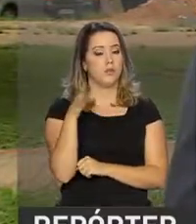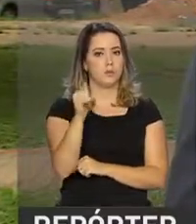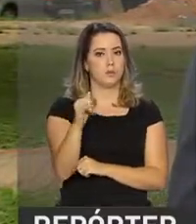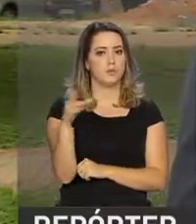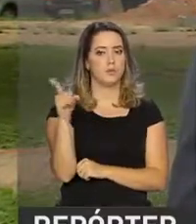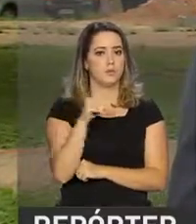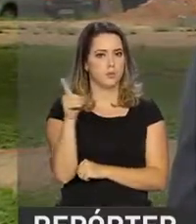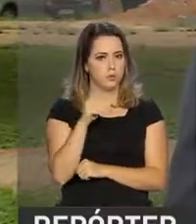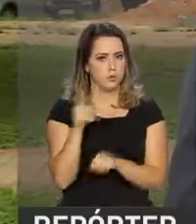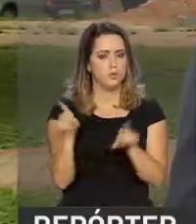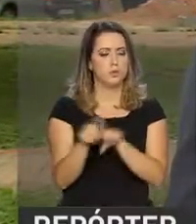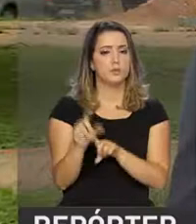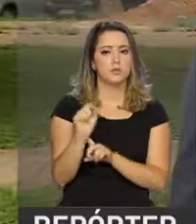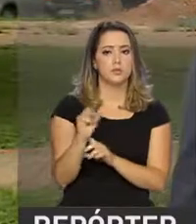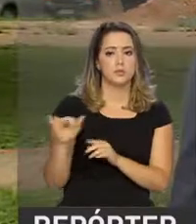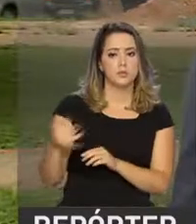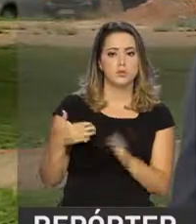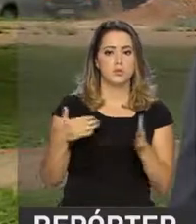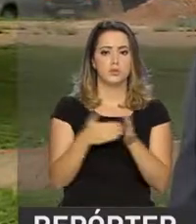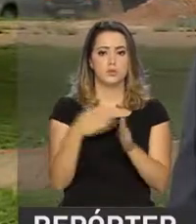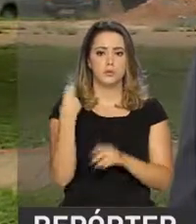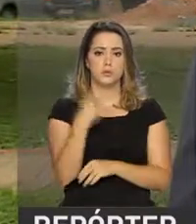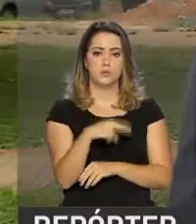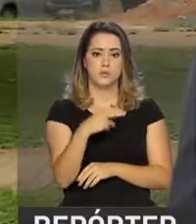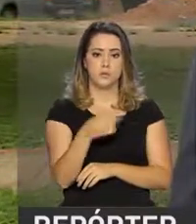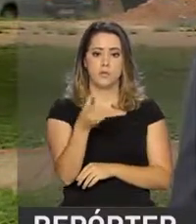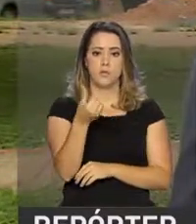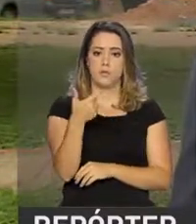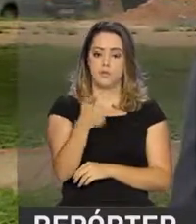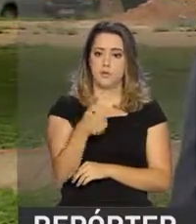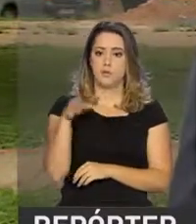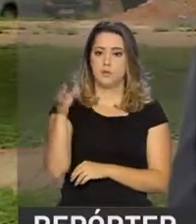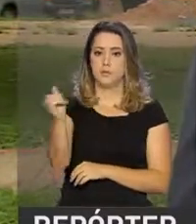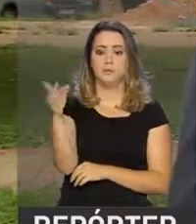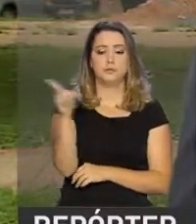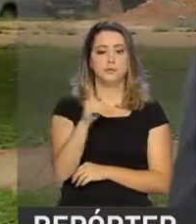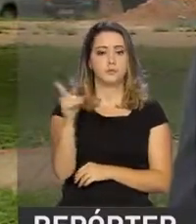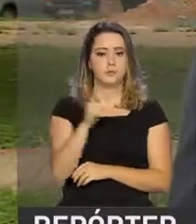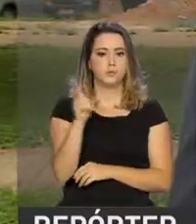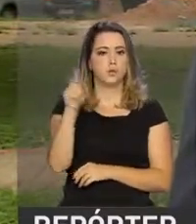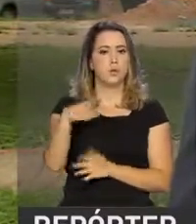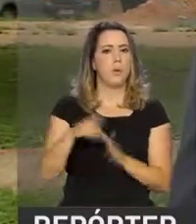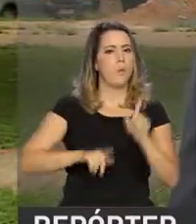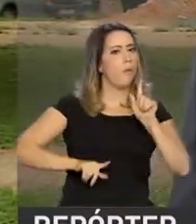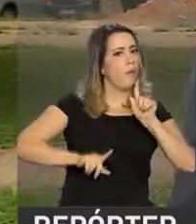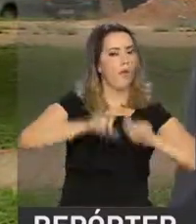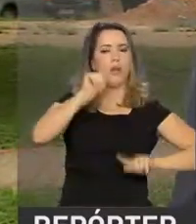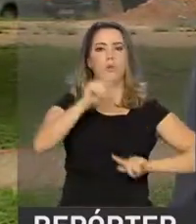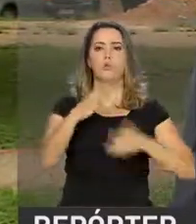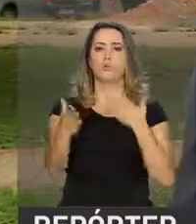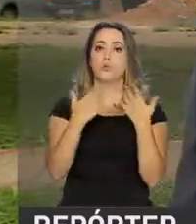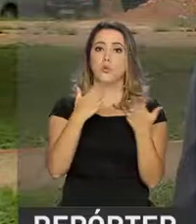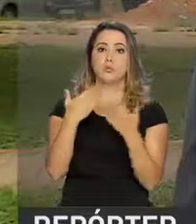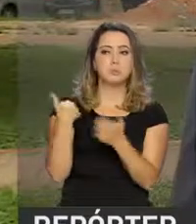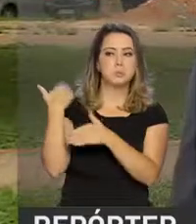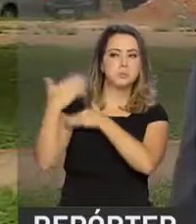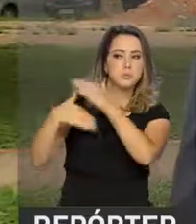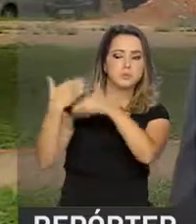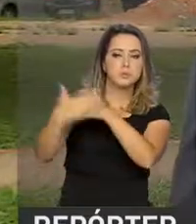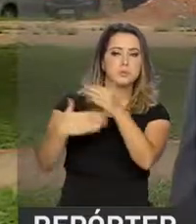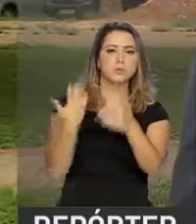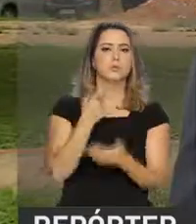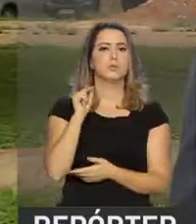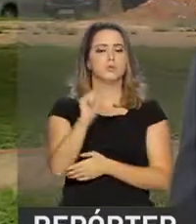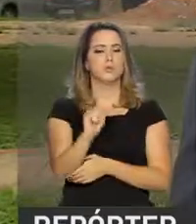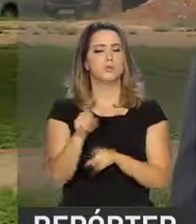a novembro o saldo é de 62 bilhões de dólares uma marca inédita desde o início da série histórica ou